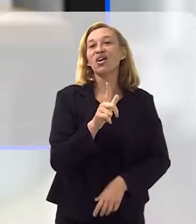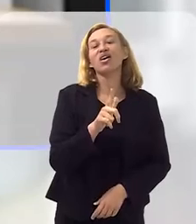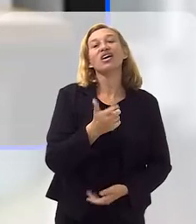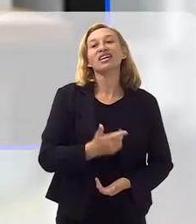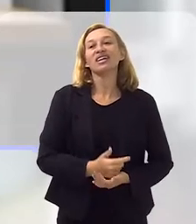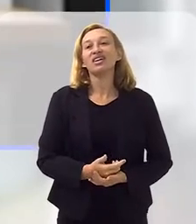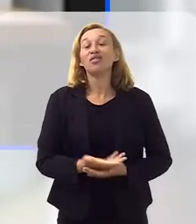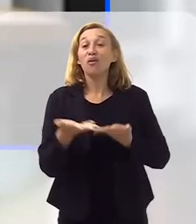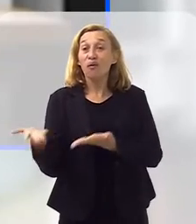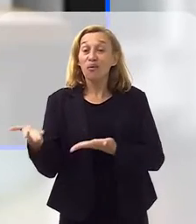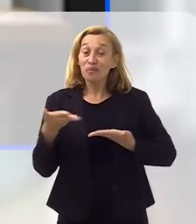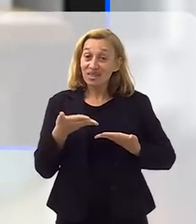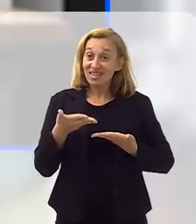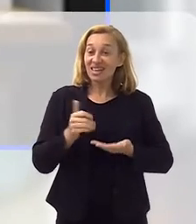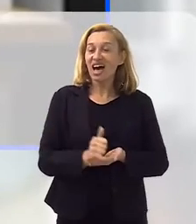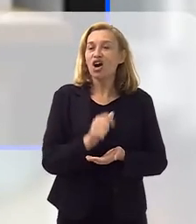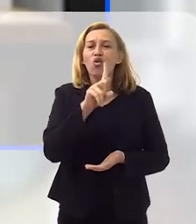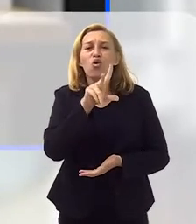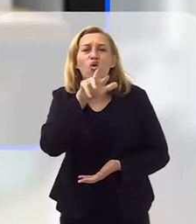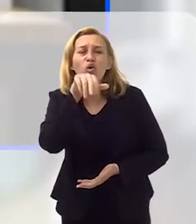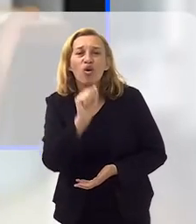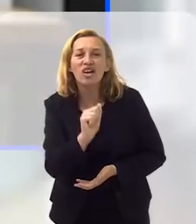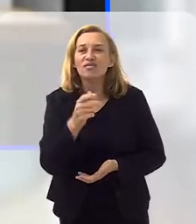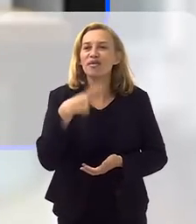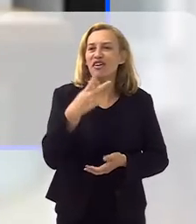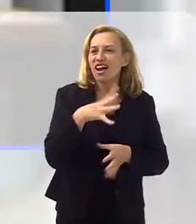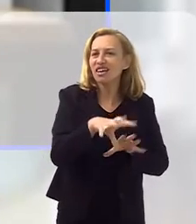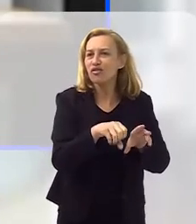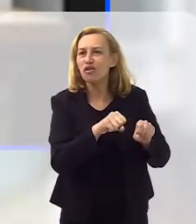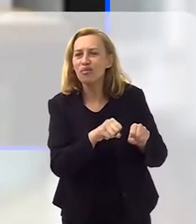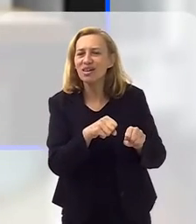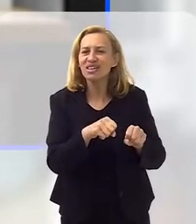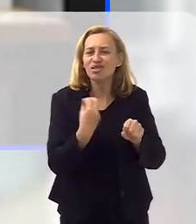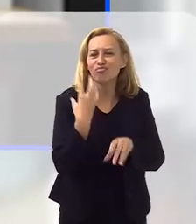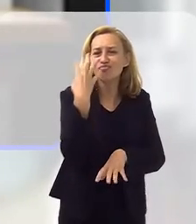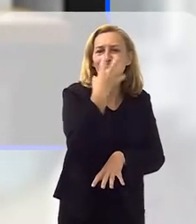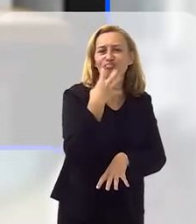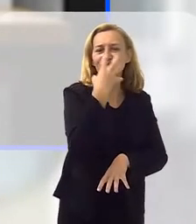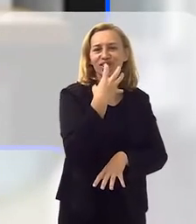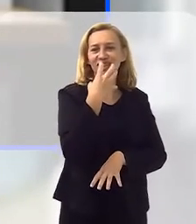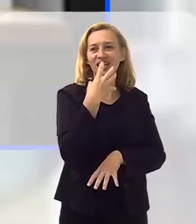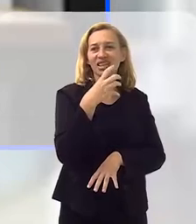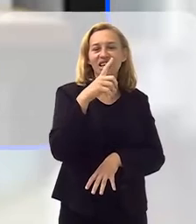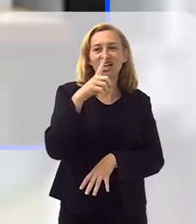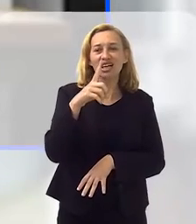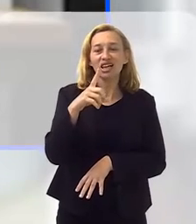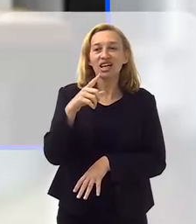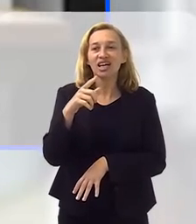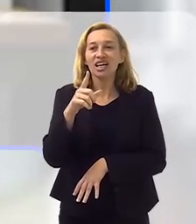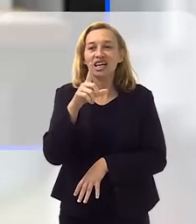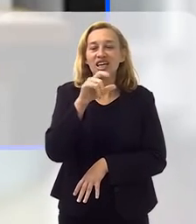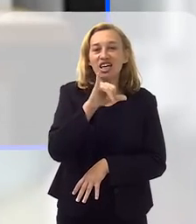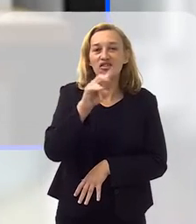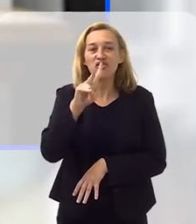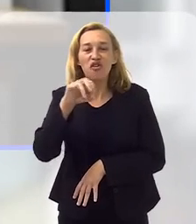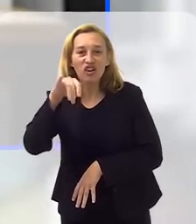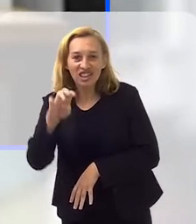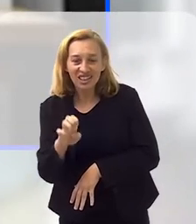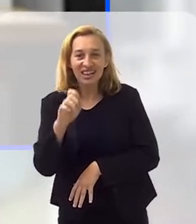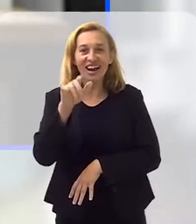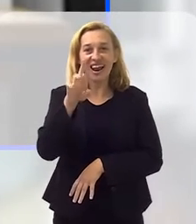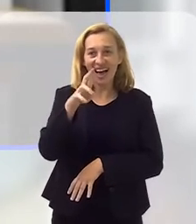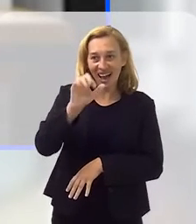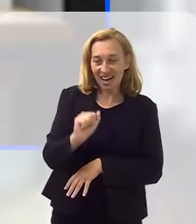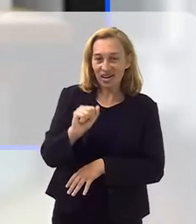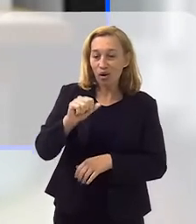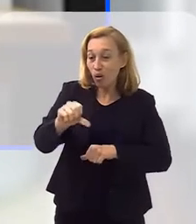e André. Eu vou começar com o Lucas para a gente falar sobre a formação musical da Dona Ivone Lara, que ao